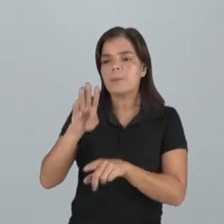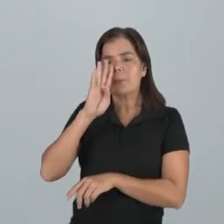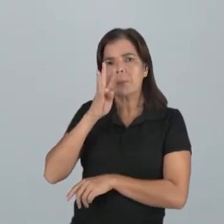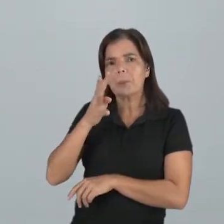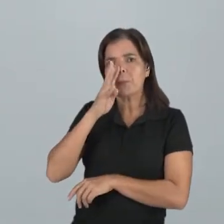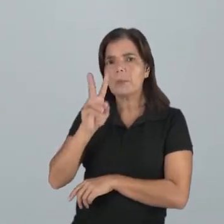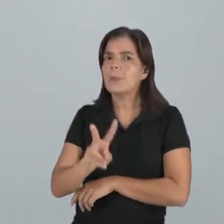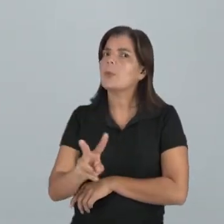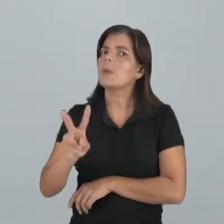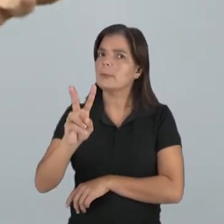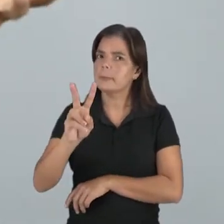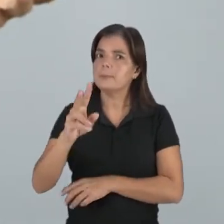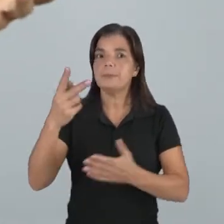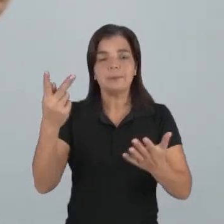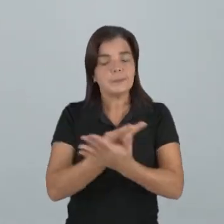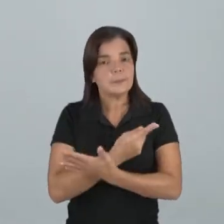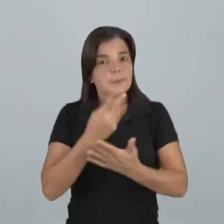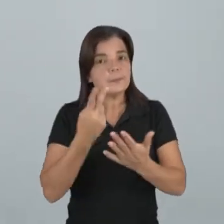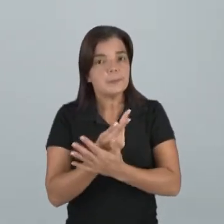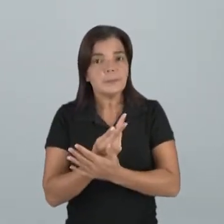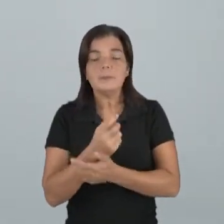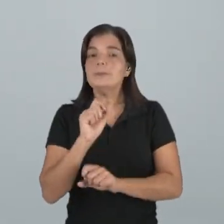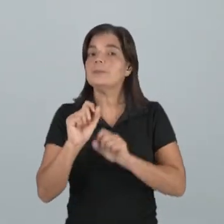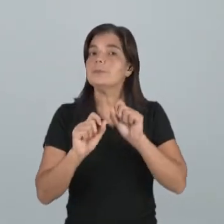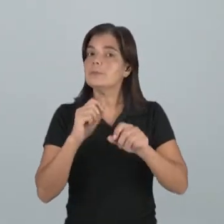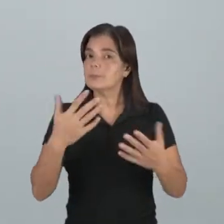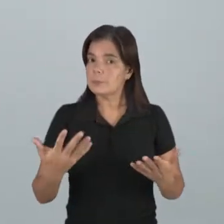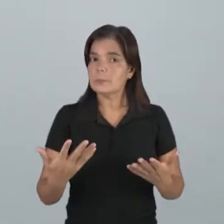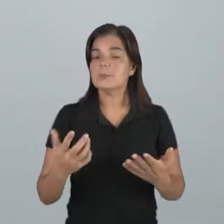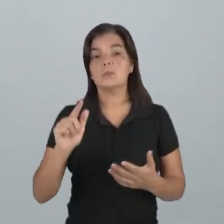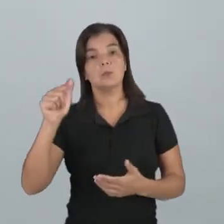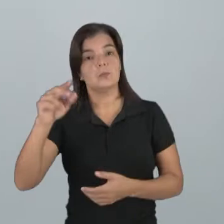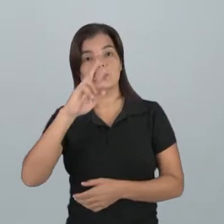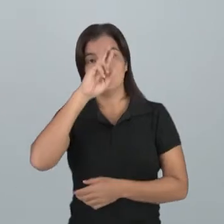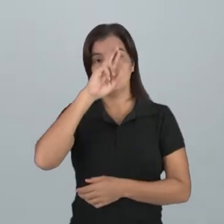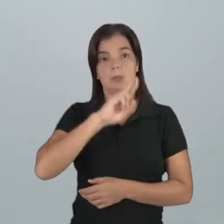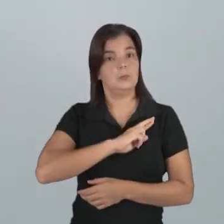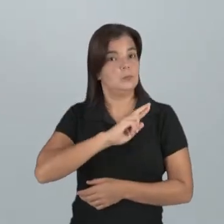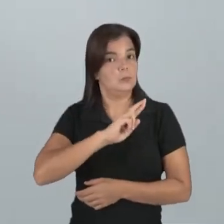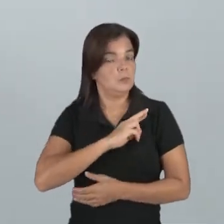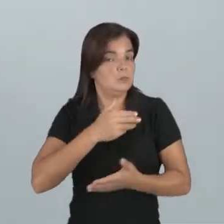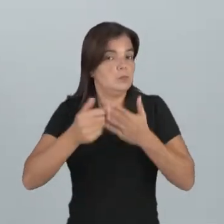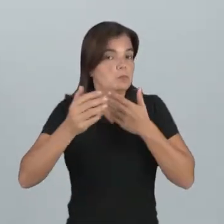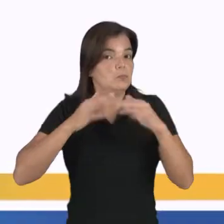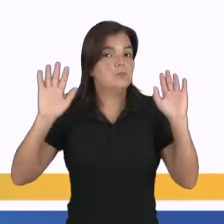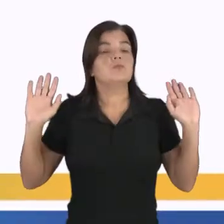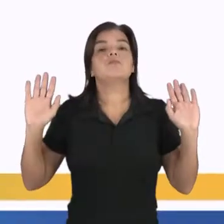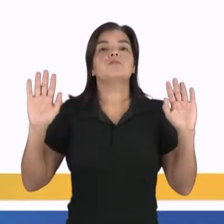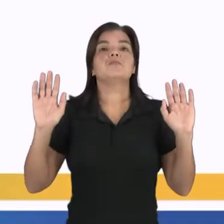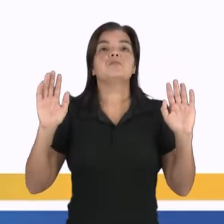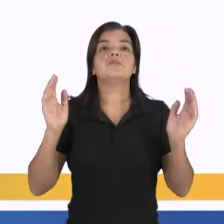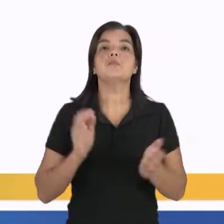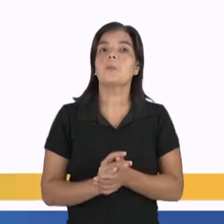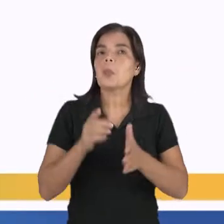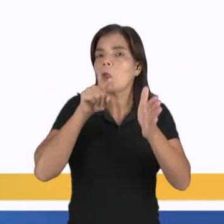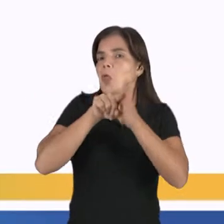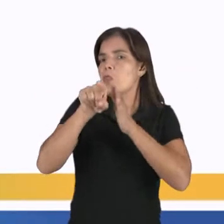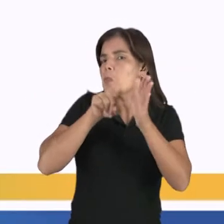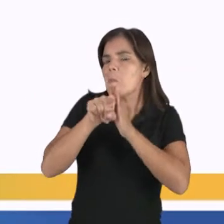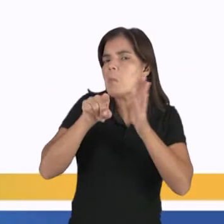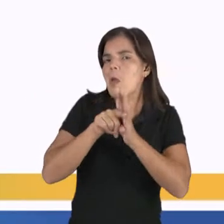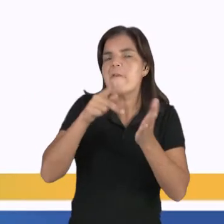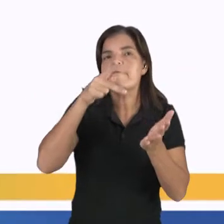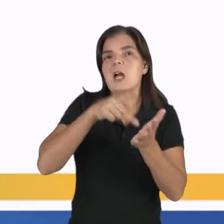de valor errado sobre uma outra religião qualquer. Não questionam verdade